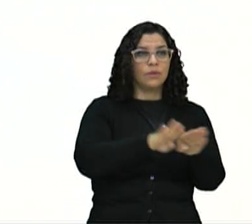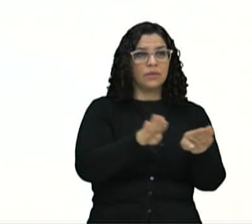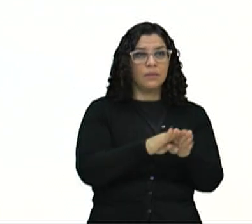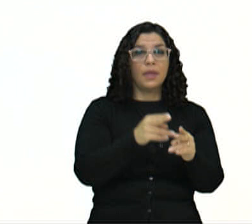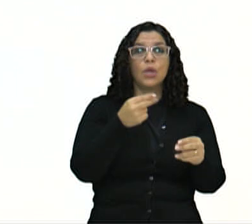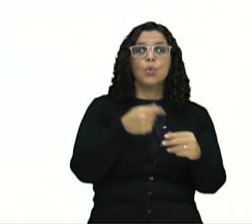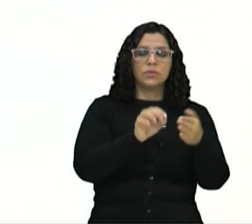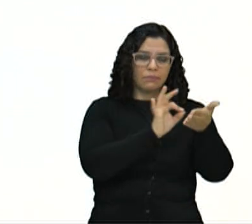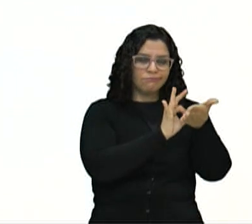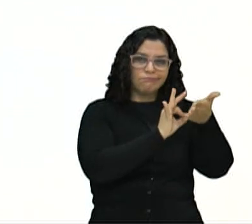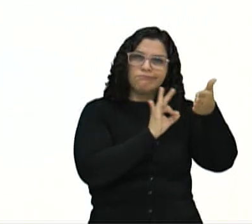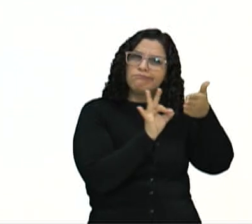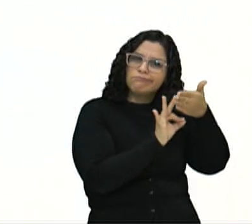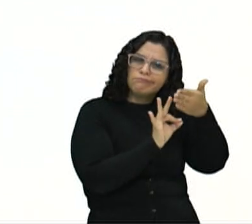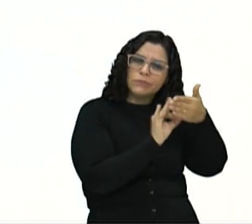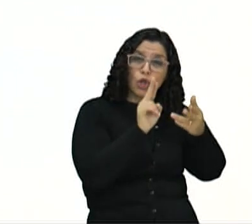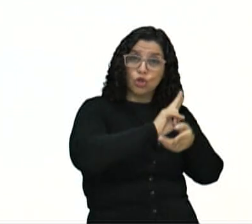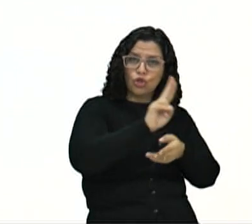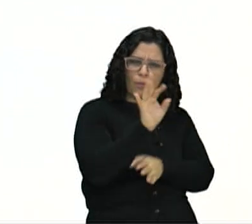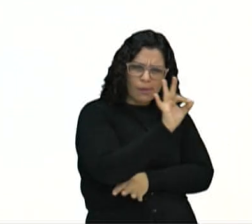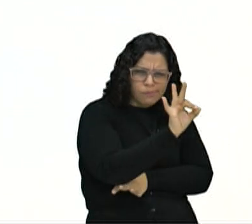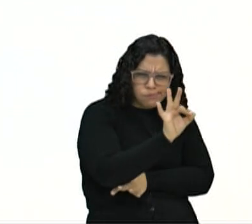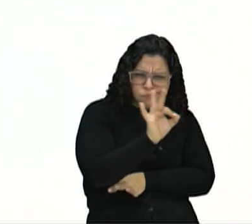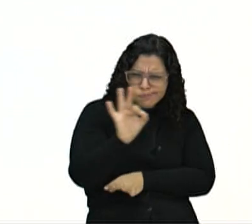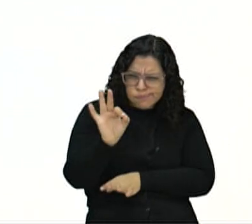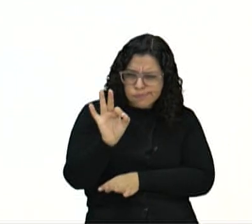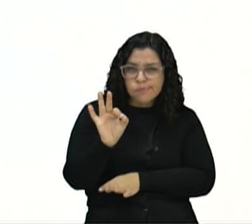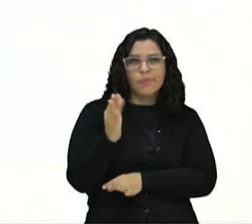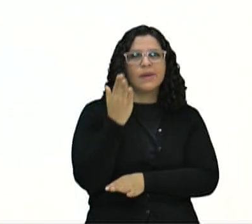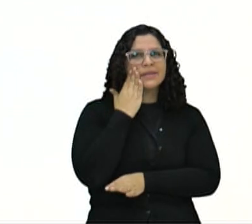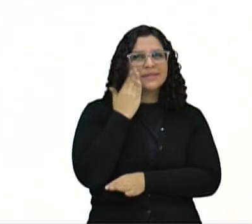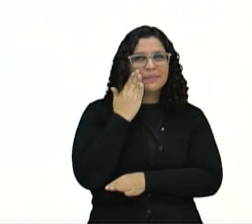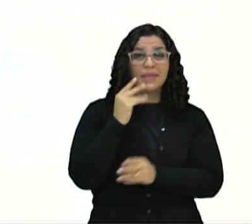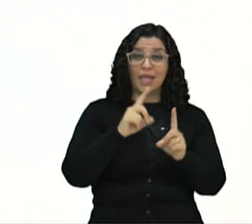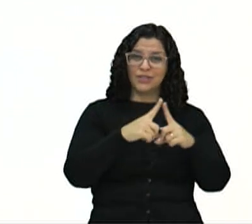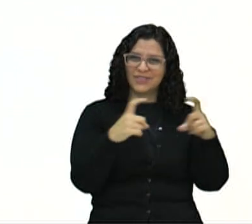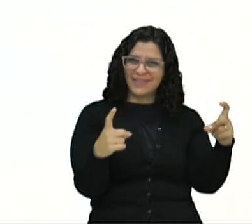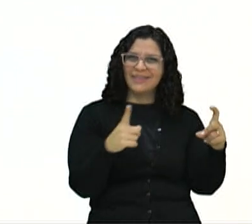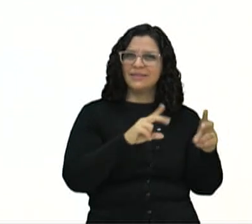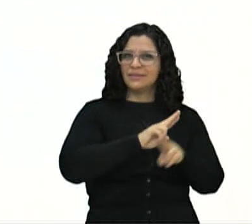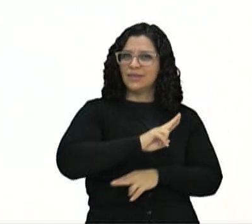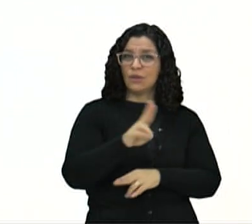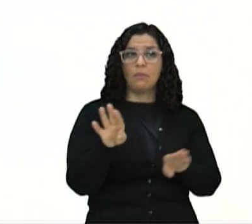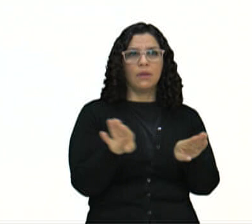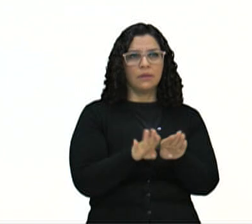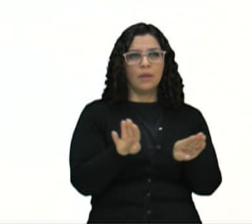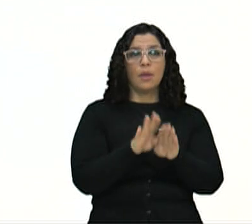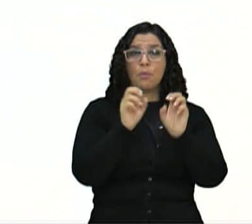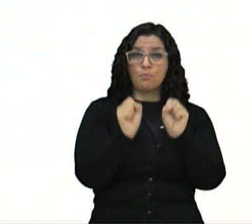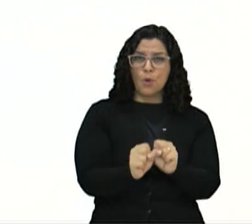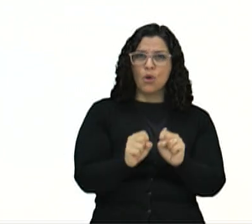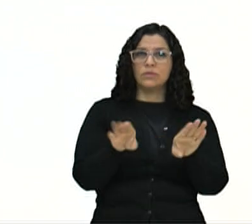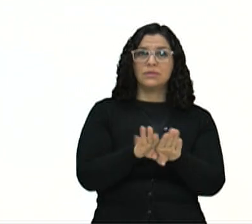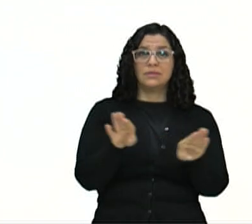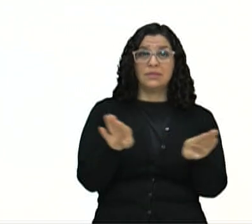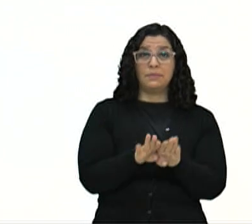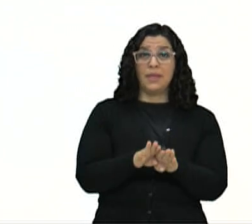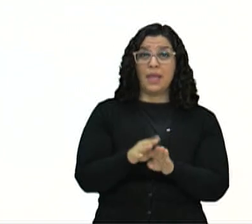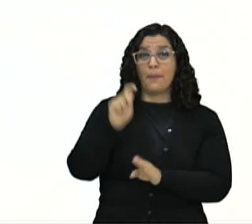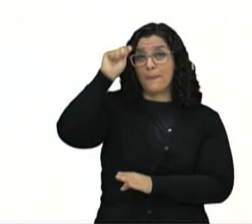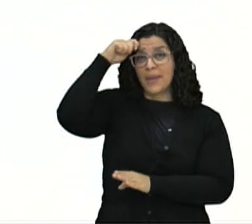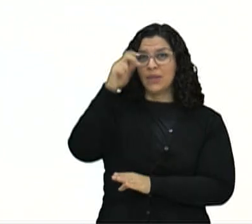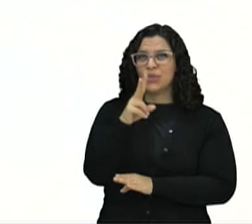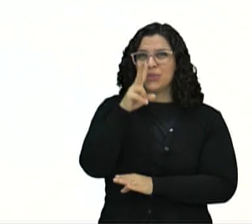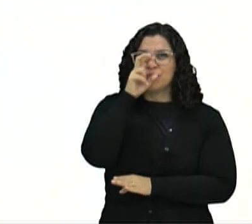normalmente sublinha-se o nome científico. E também existe a possibilidade de você colocá-lo em negrito.